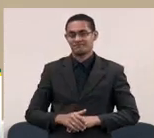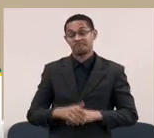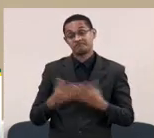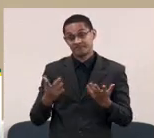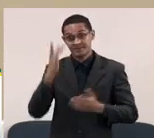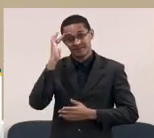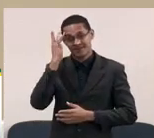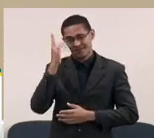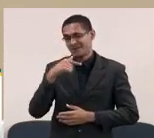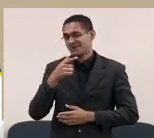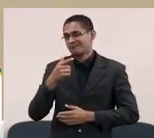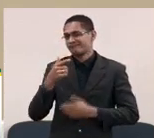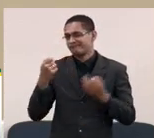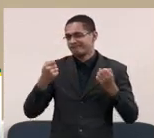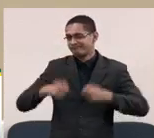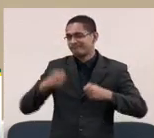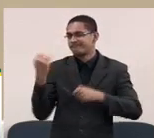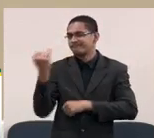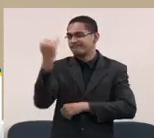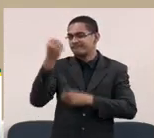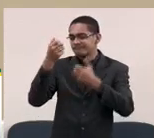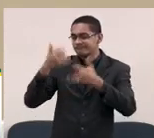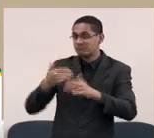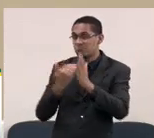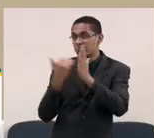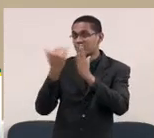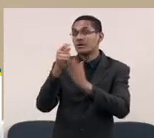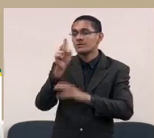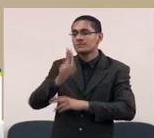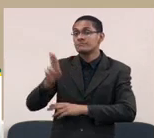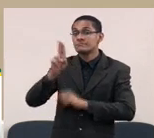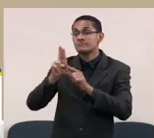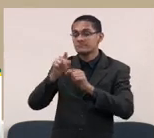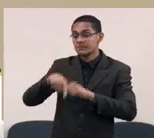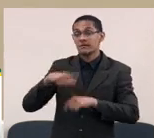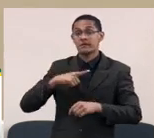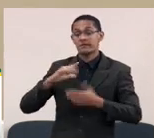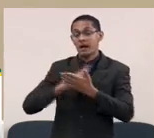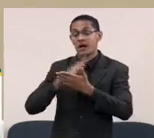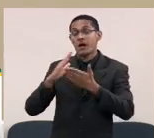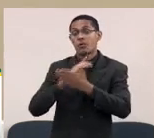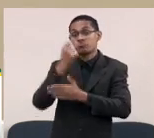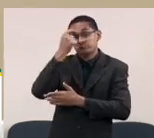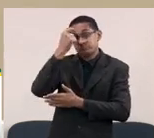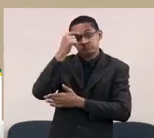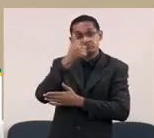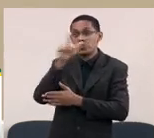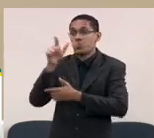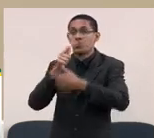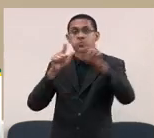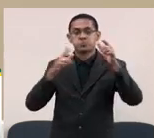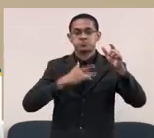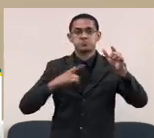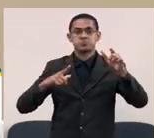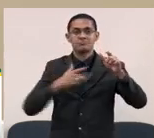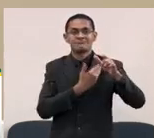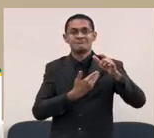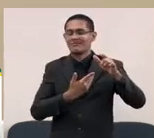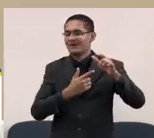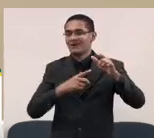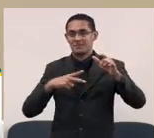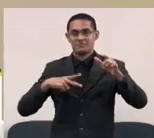importante a gente enfatizar que a nossa universidade ela tem conceitos que outras públicas do nosso estado não